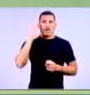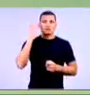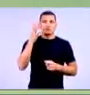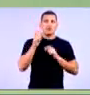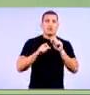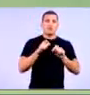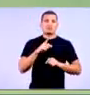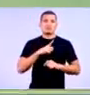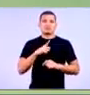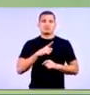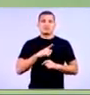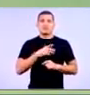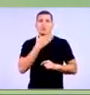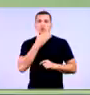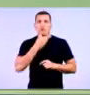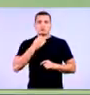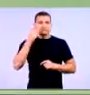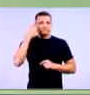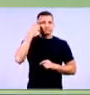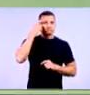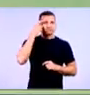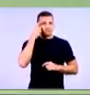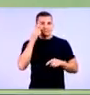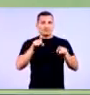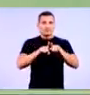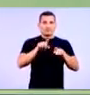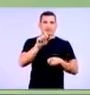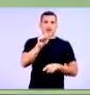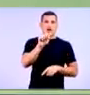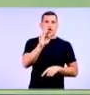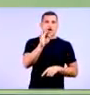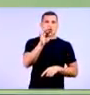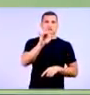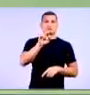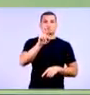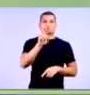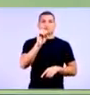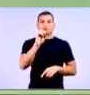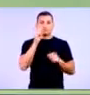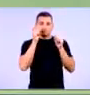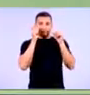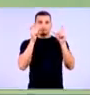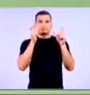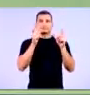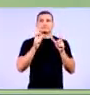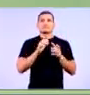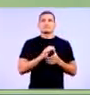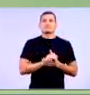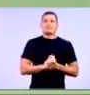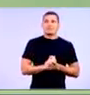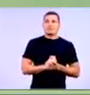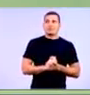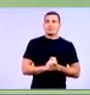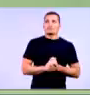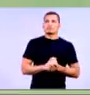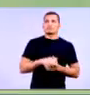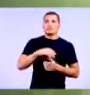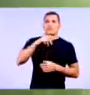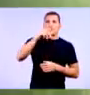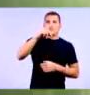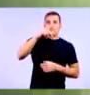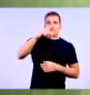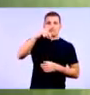e ativo, como a professora Sara acabou de mencionar. Paulo Freire, em Pedagogia da Autonomia, traz essa citação para a